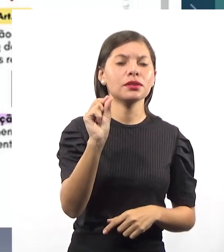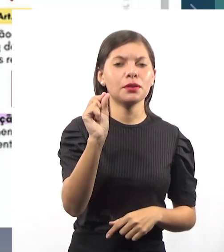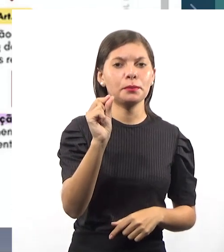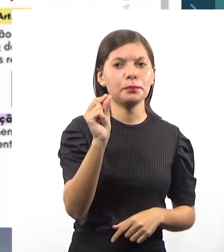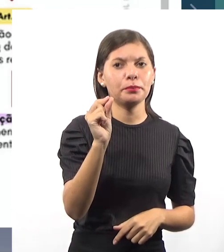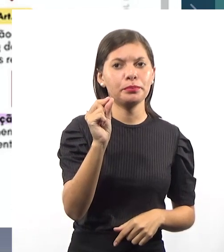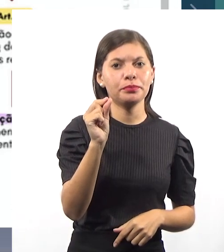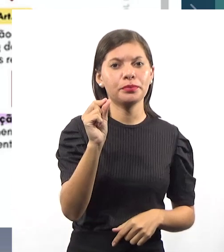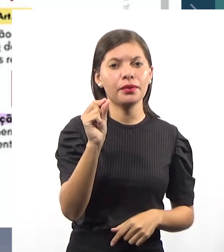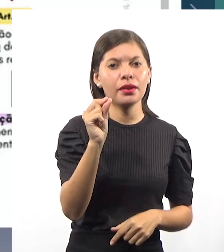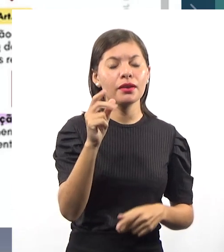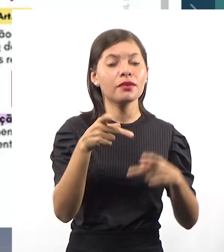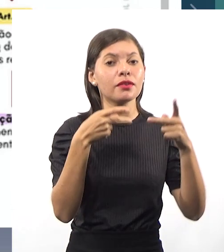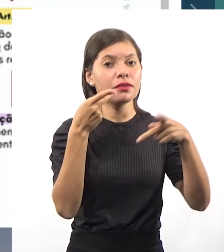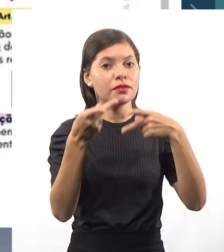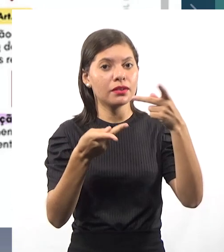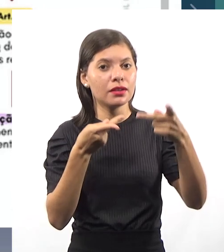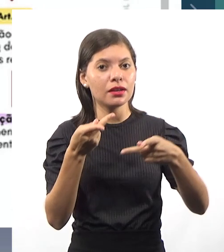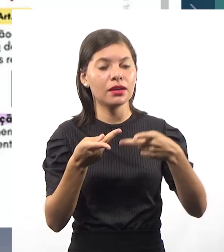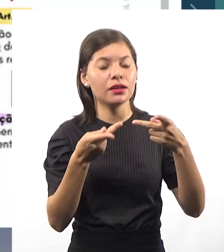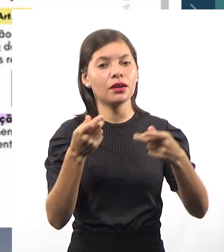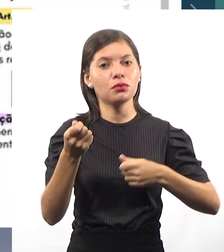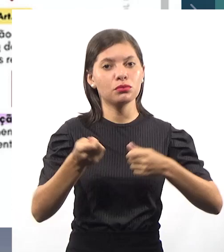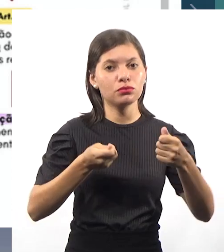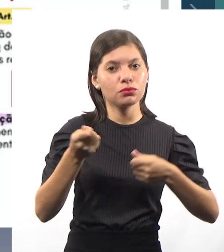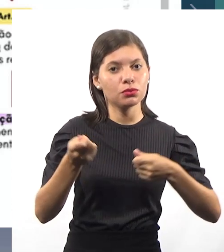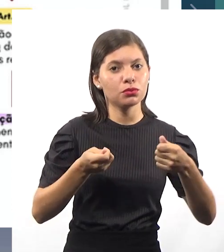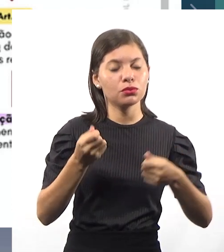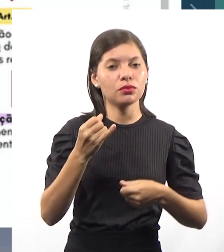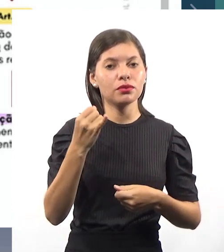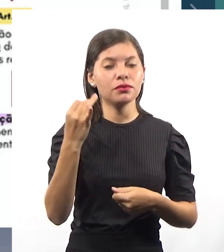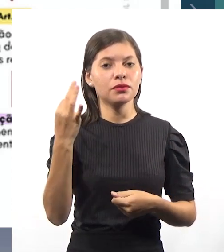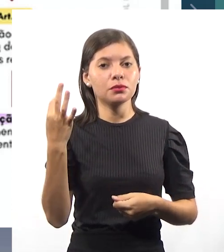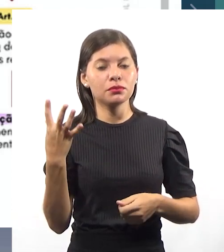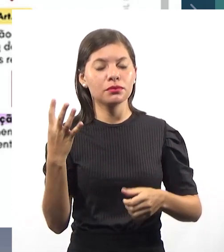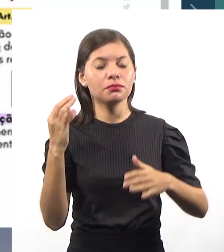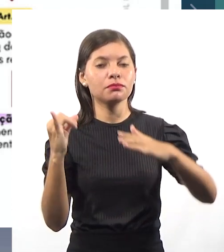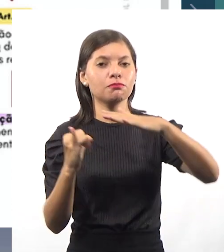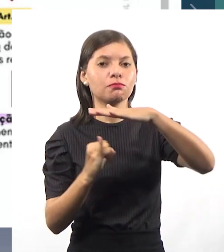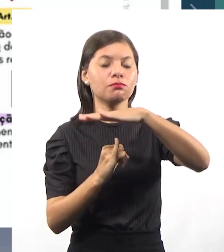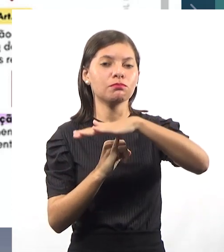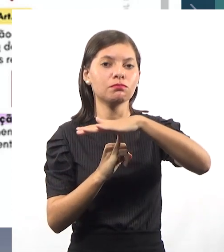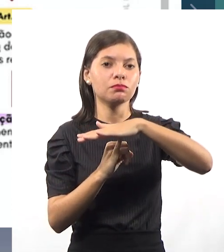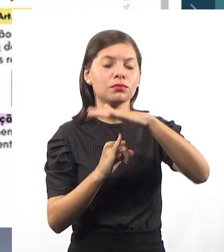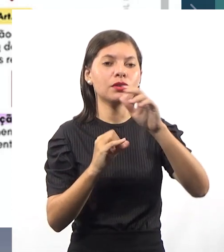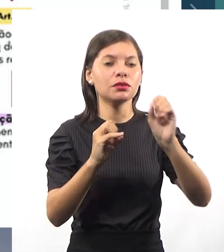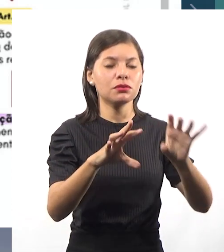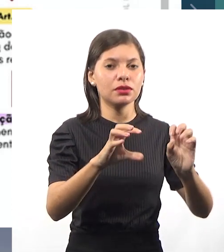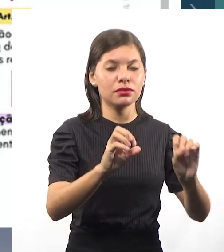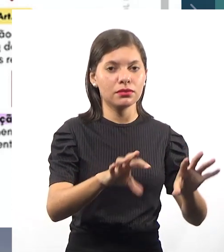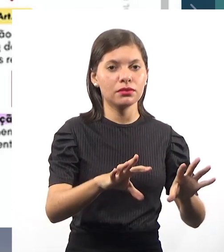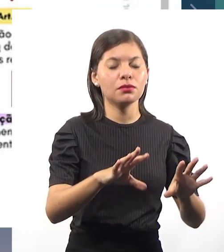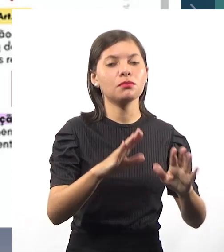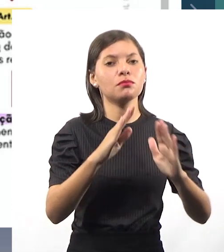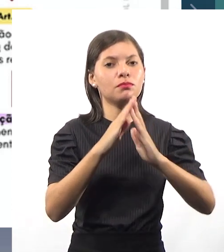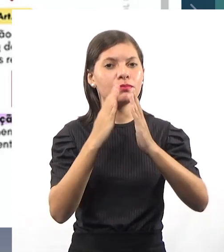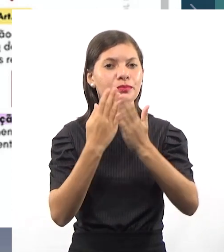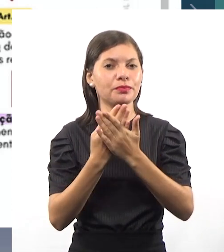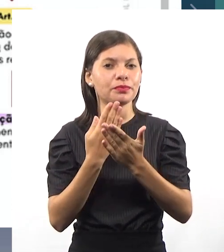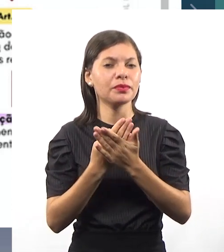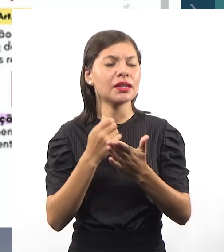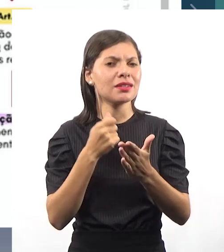4? O inciso 4 vai dizer que há um controle da frequência pela instituição da educação